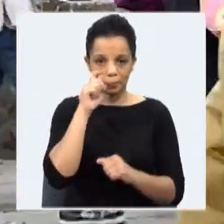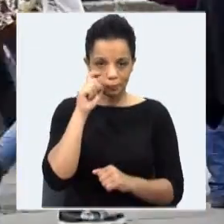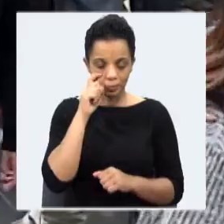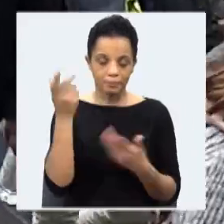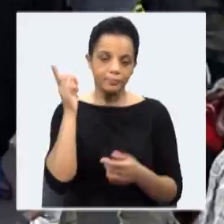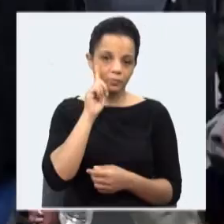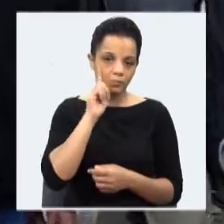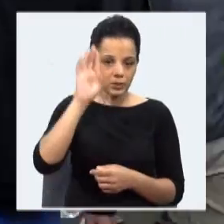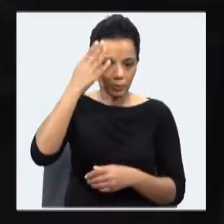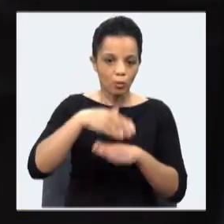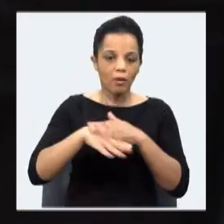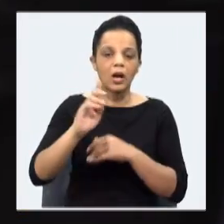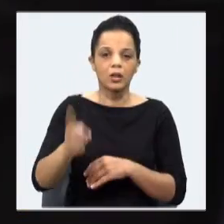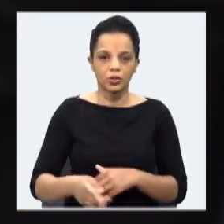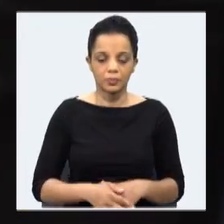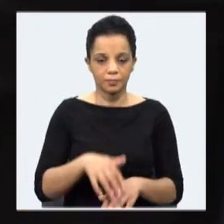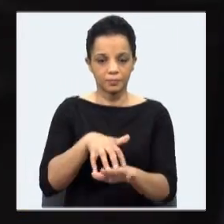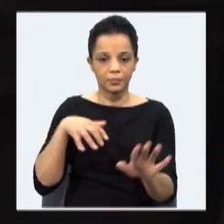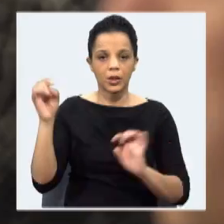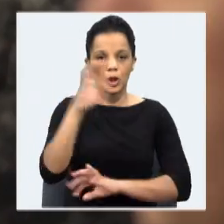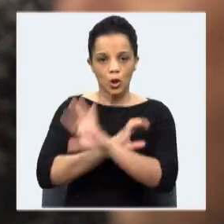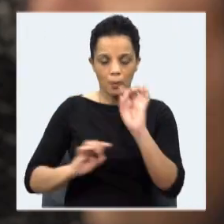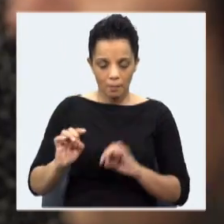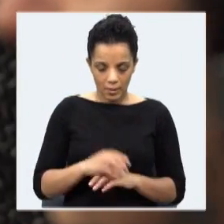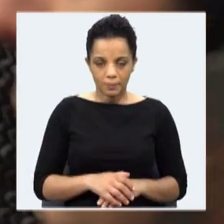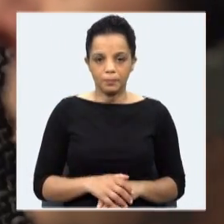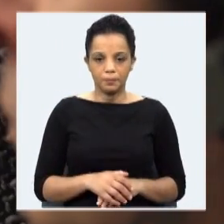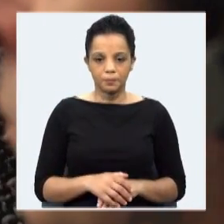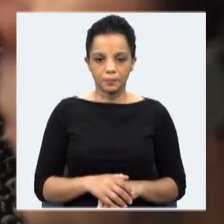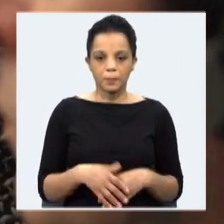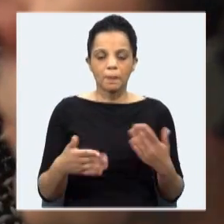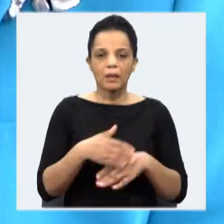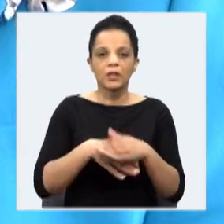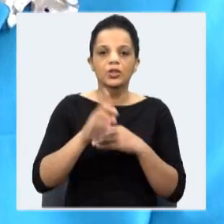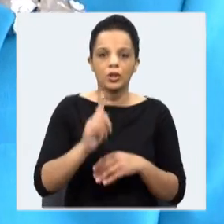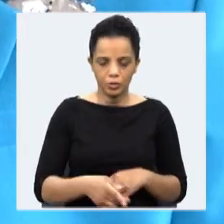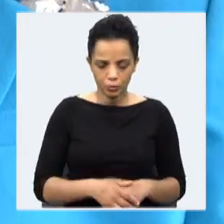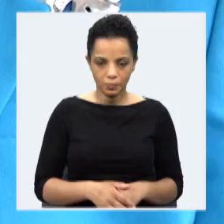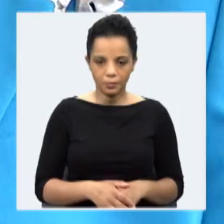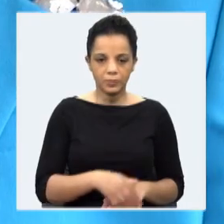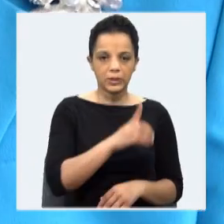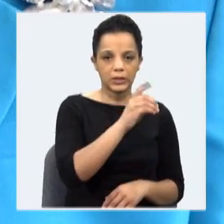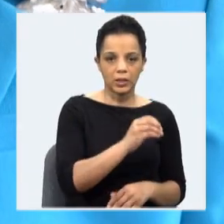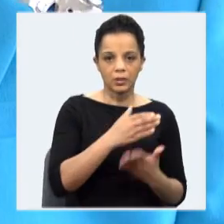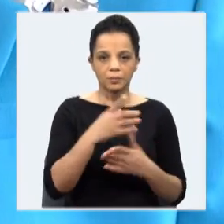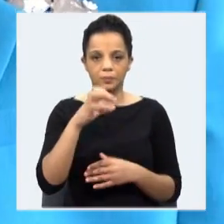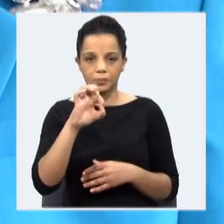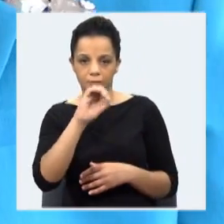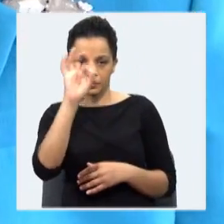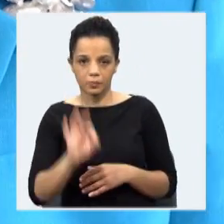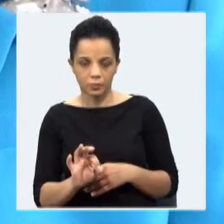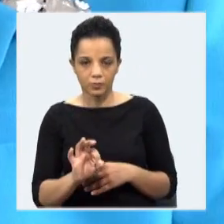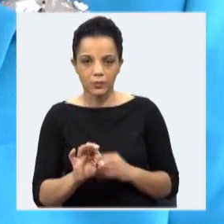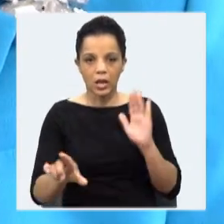nas ruas. Por isso, importa saber o que se faz por lá. No Parlamento Europeu, faz-se 60%